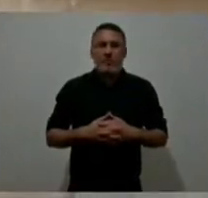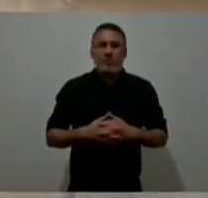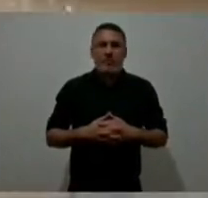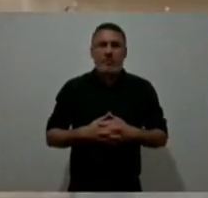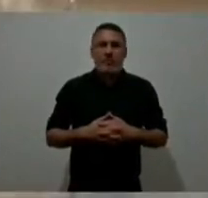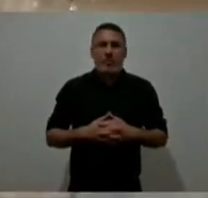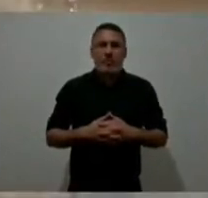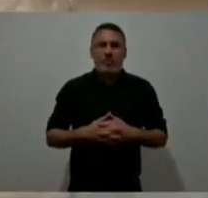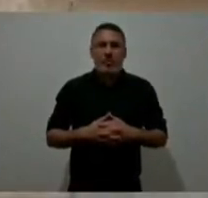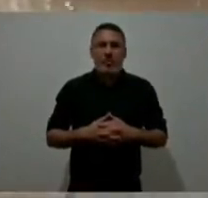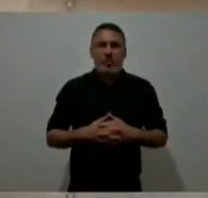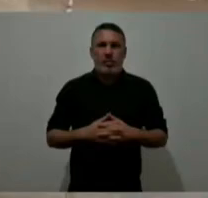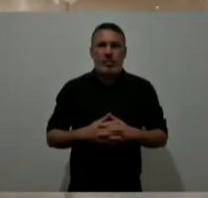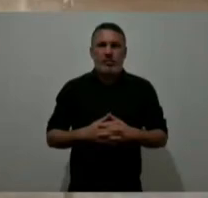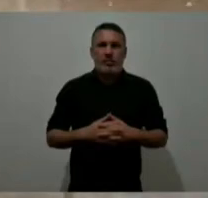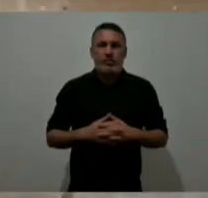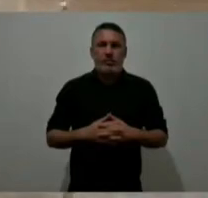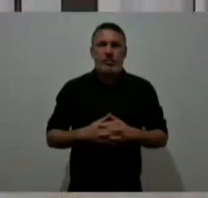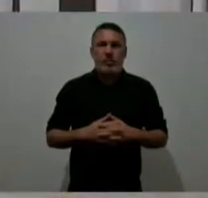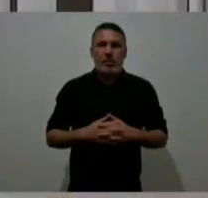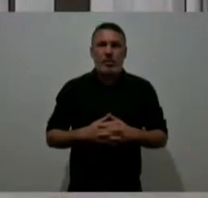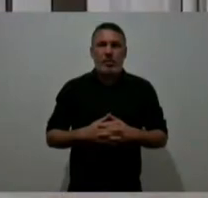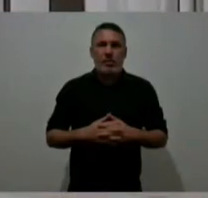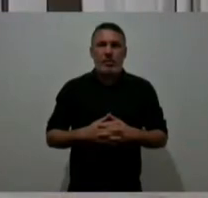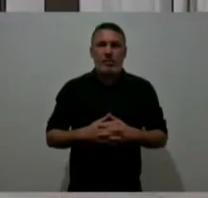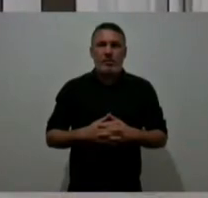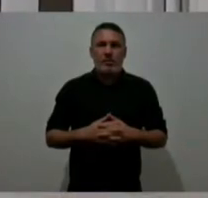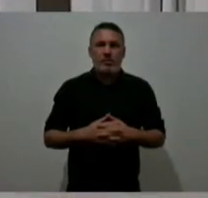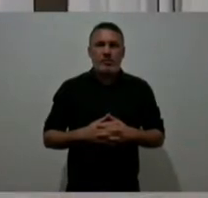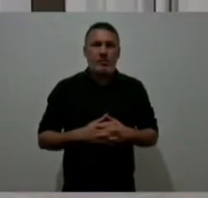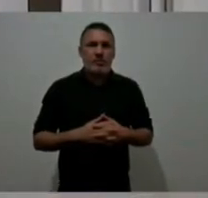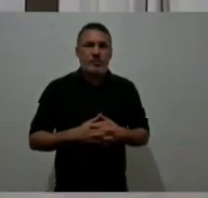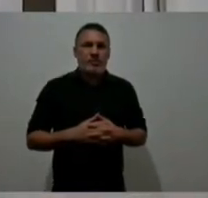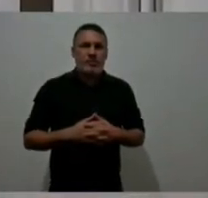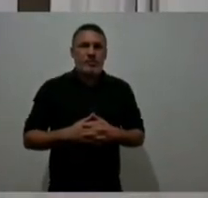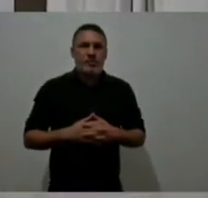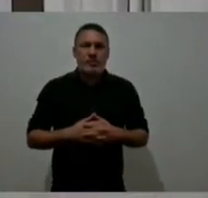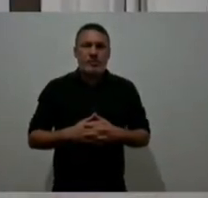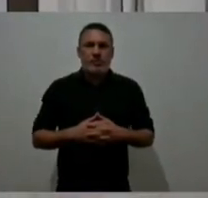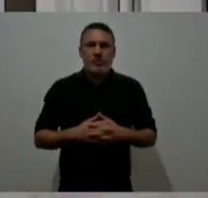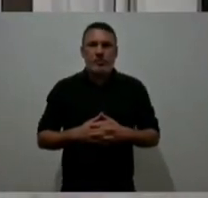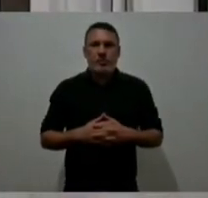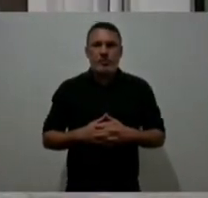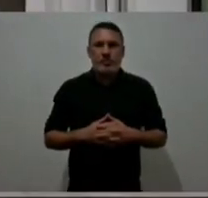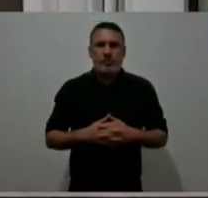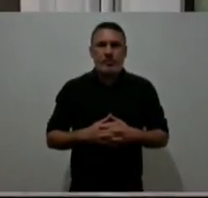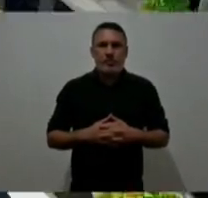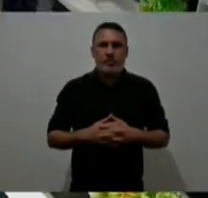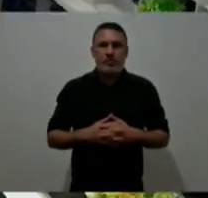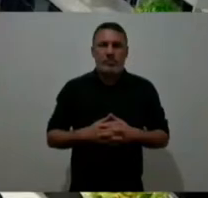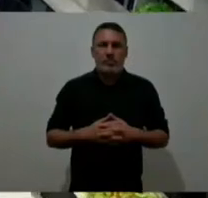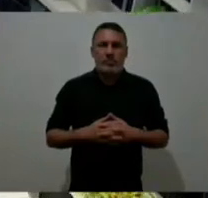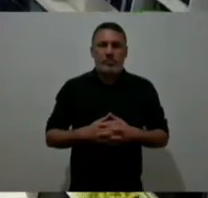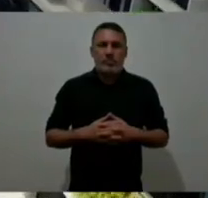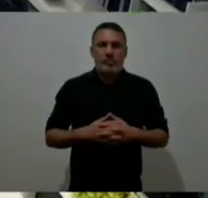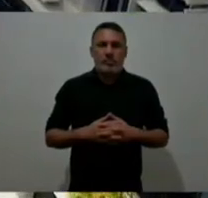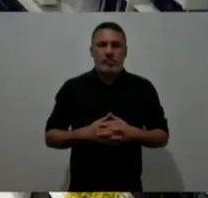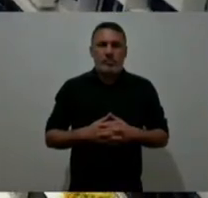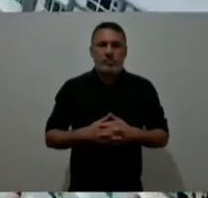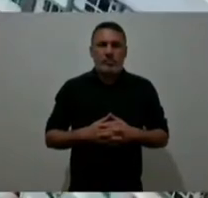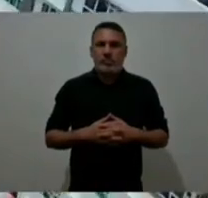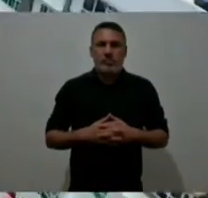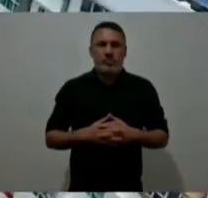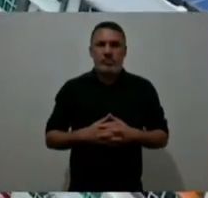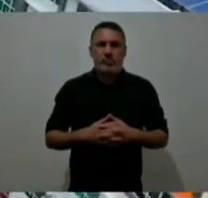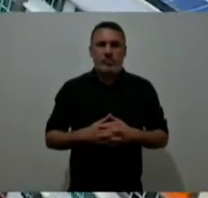O conceito que desejamos traduzir neste projeto é o equilíbrio entre o ser humano e o ser urbano. Nunca vivemos